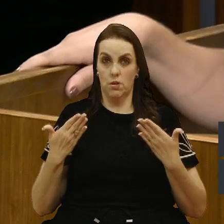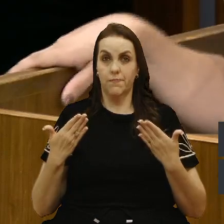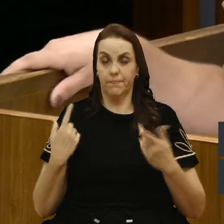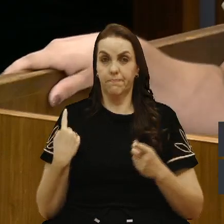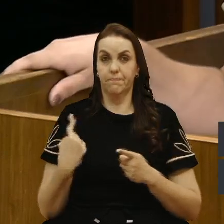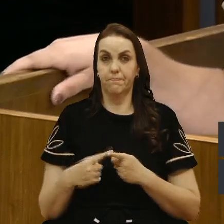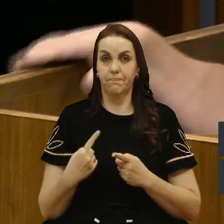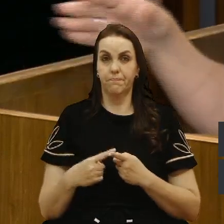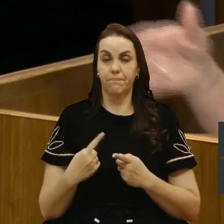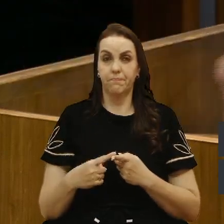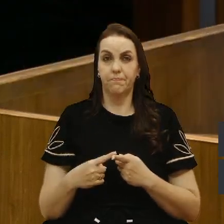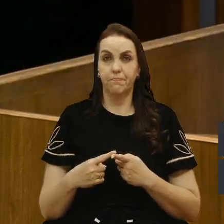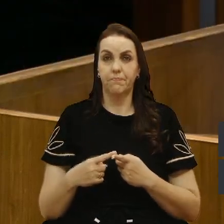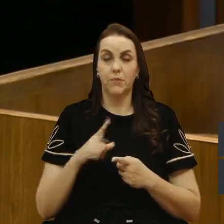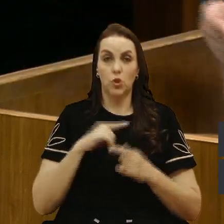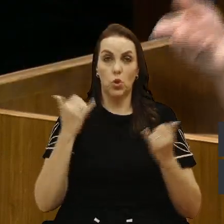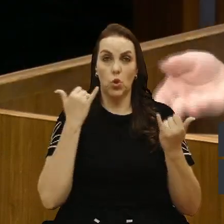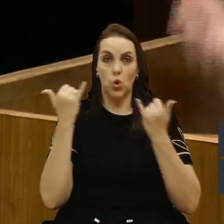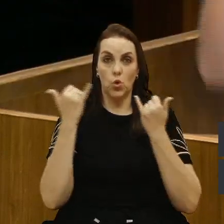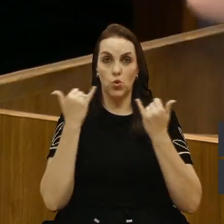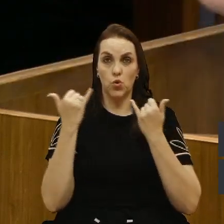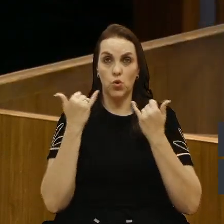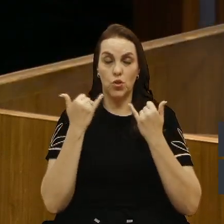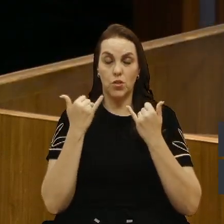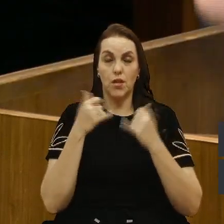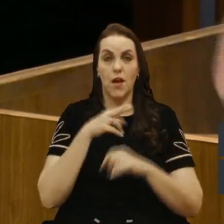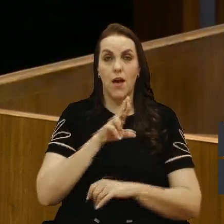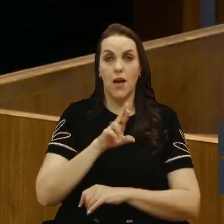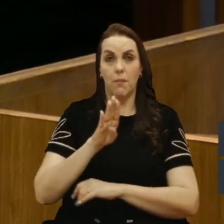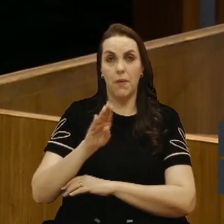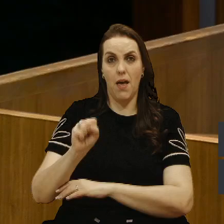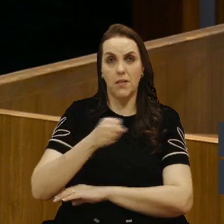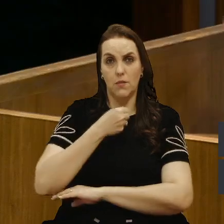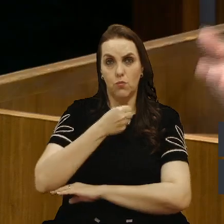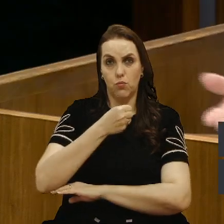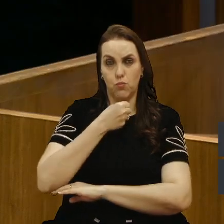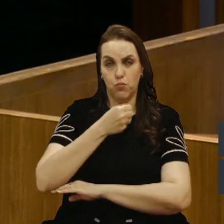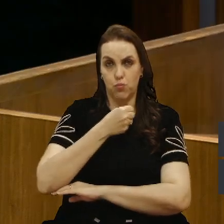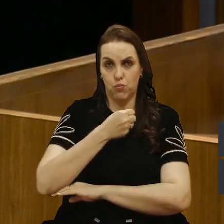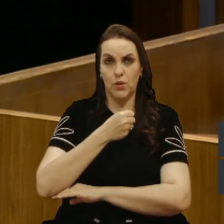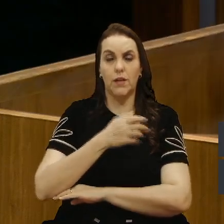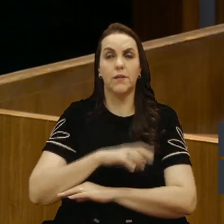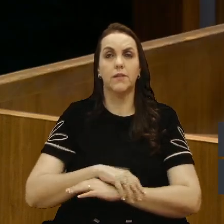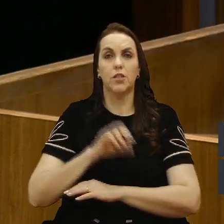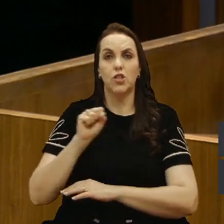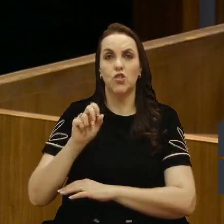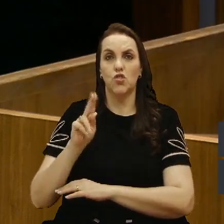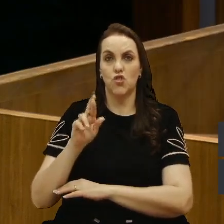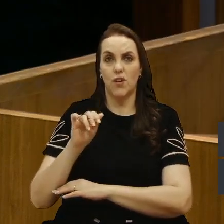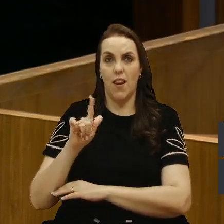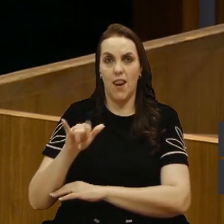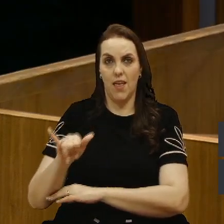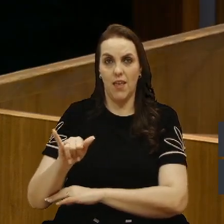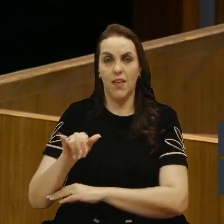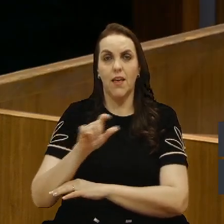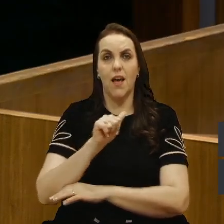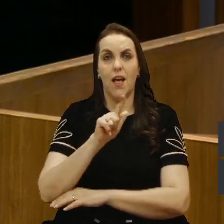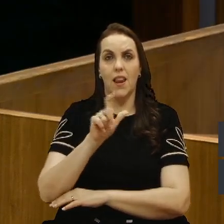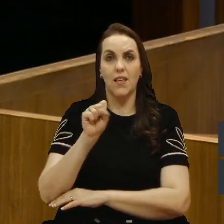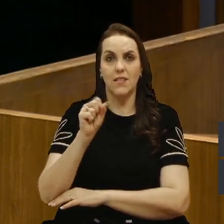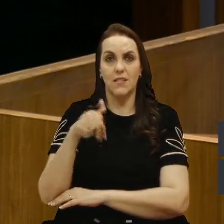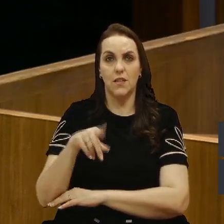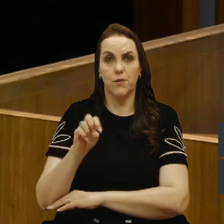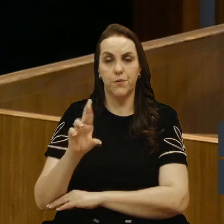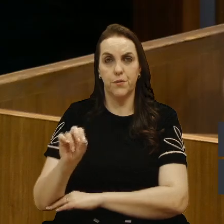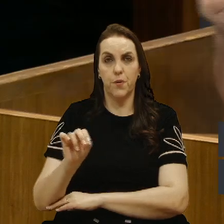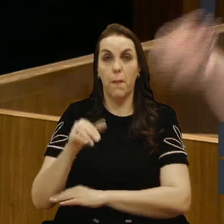através de uma notícia vinculada na RBS, né, com a Shirley e com o Alessandro Valim, dizendo que